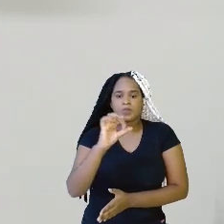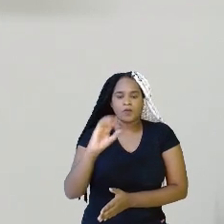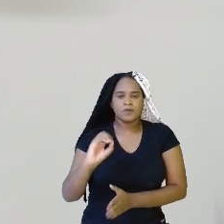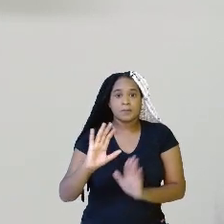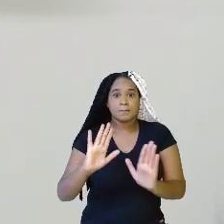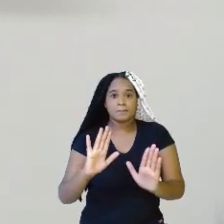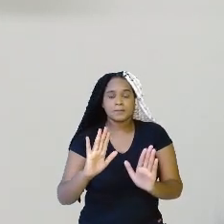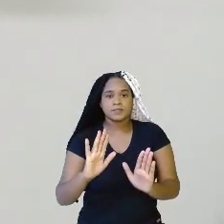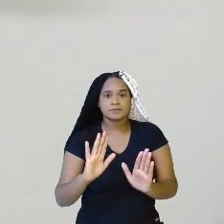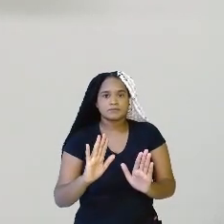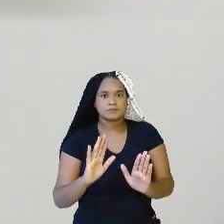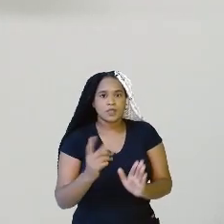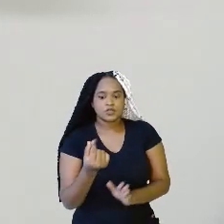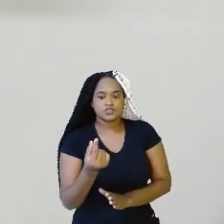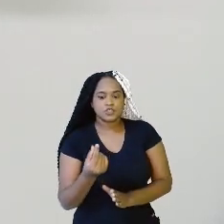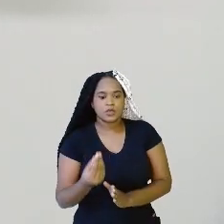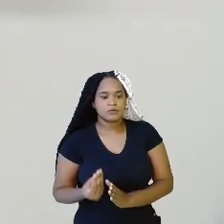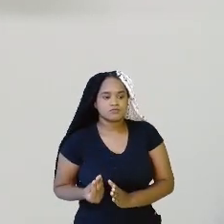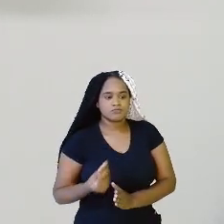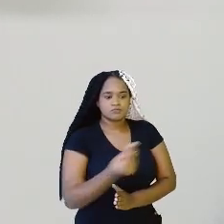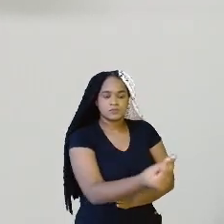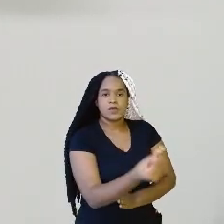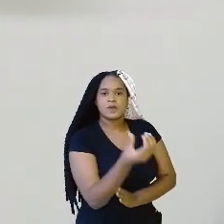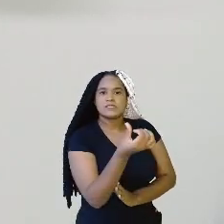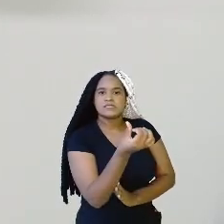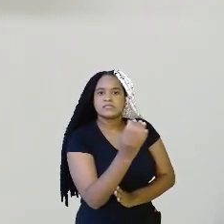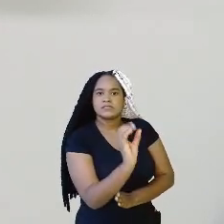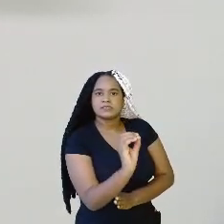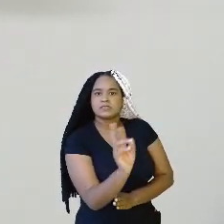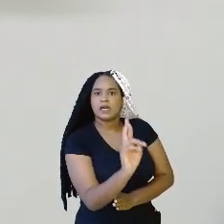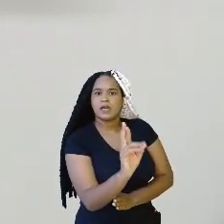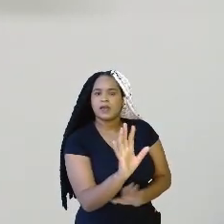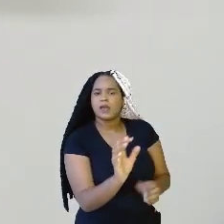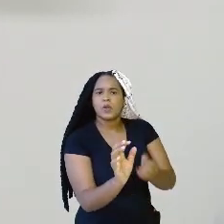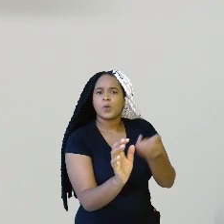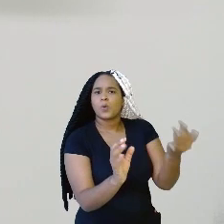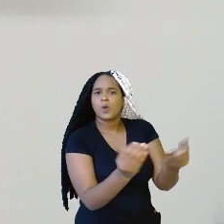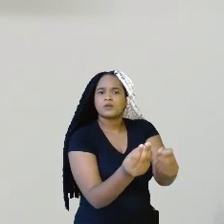Maria pagou com R$ 60, quanto ela recebeu de